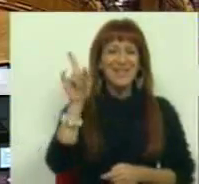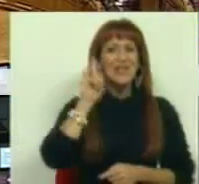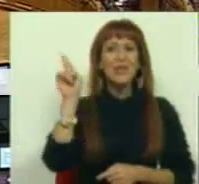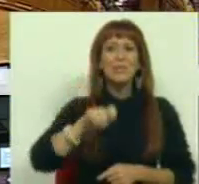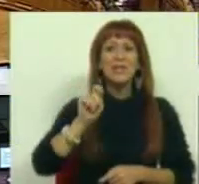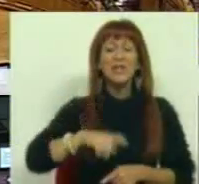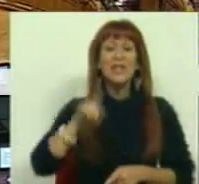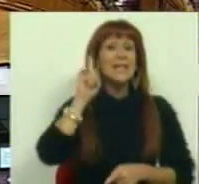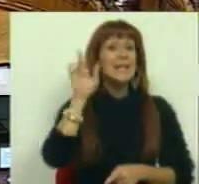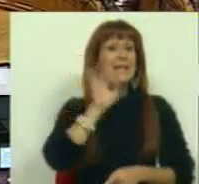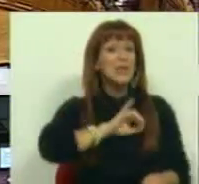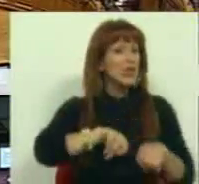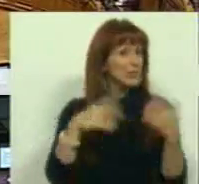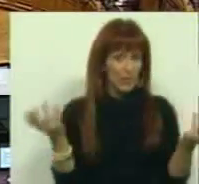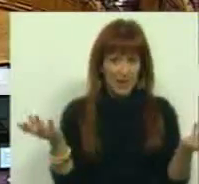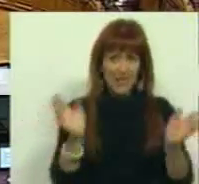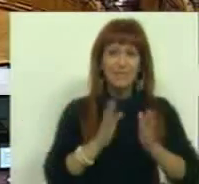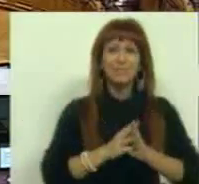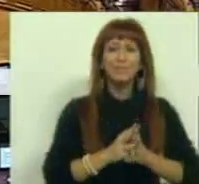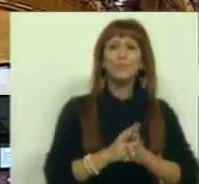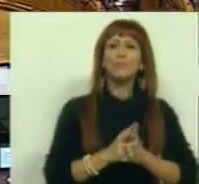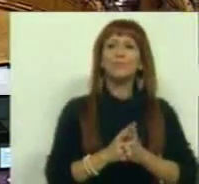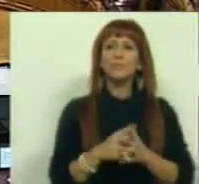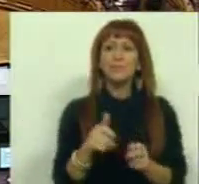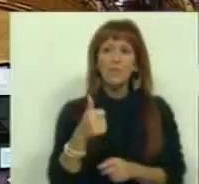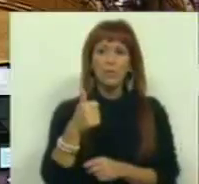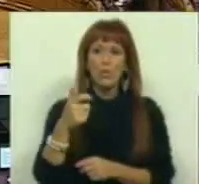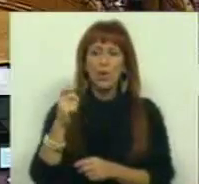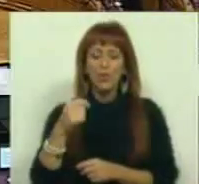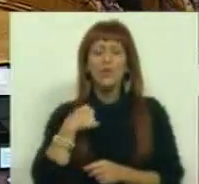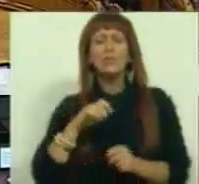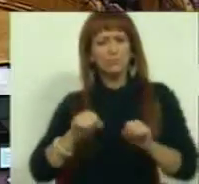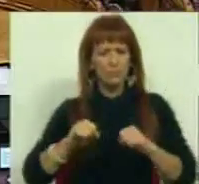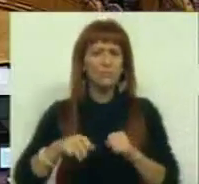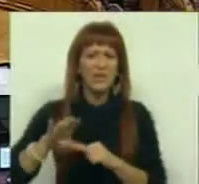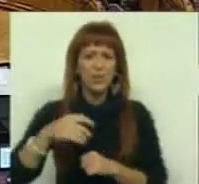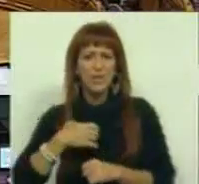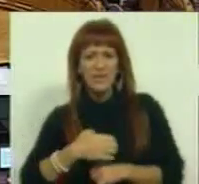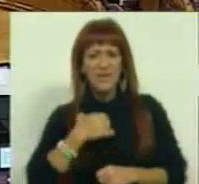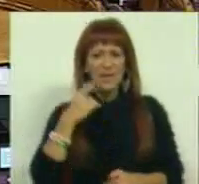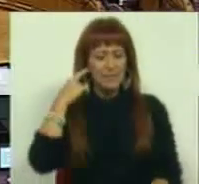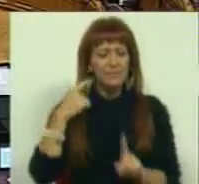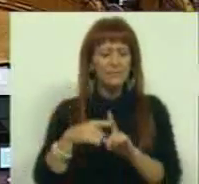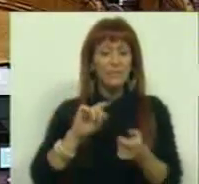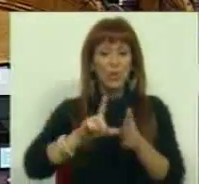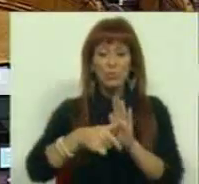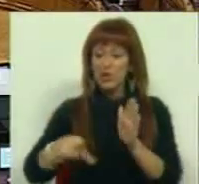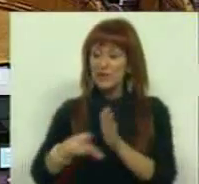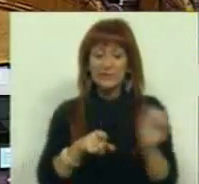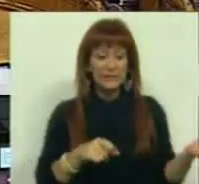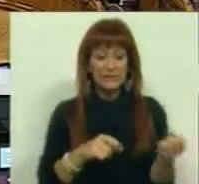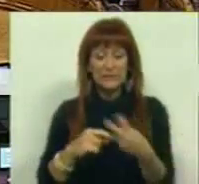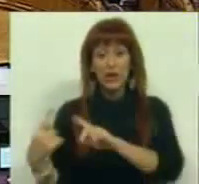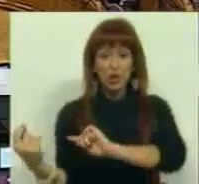Senhora Presidente, senhores e senhoras deputadas, o Bloco de Esquerda acompanha o sentido dos projetos de lei